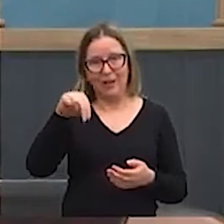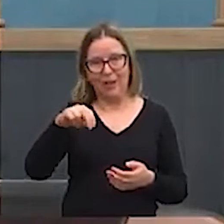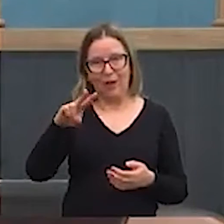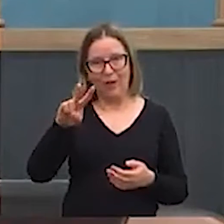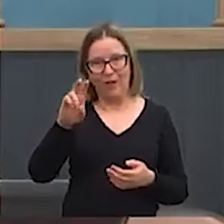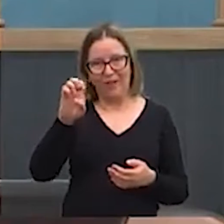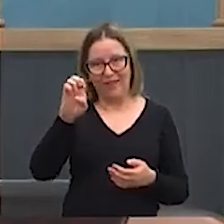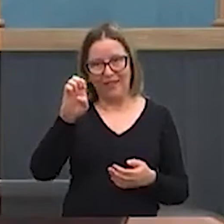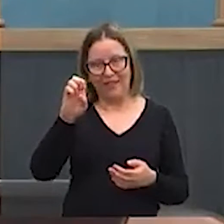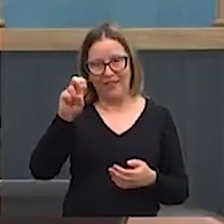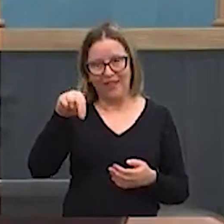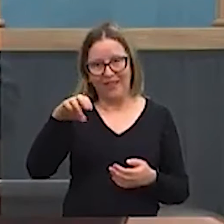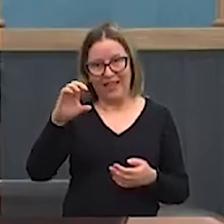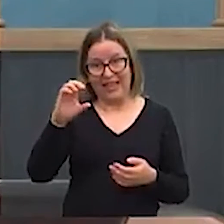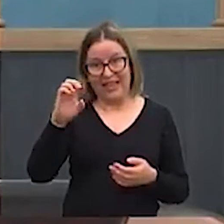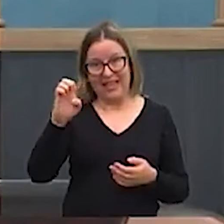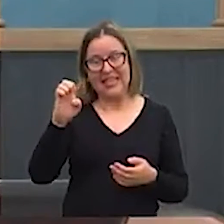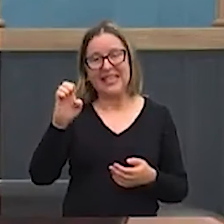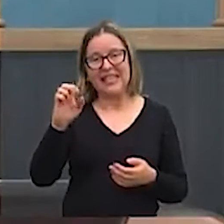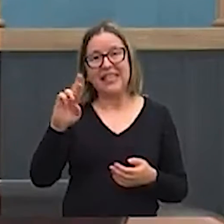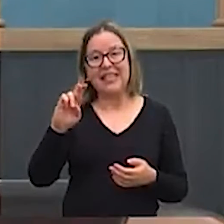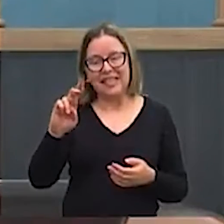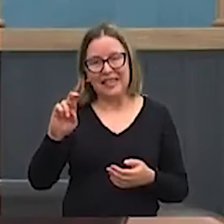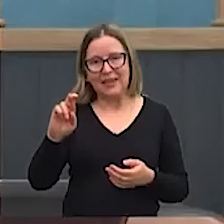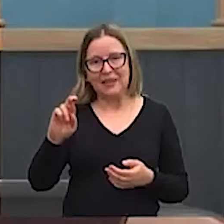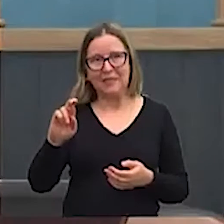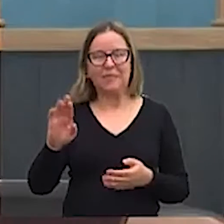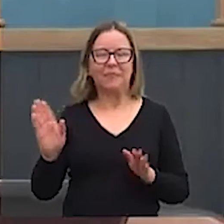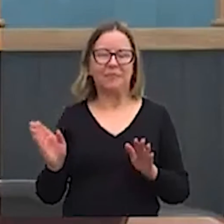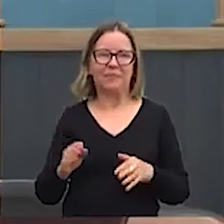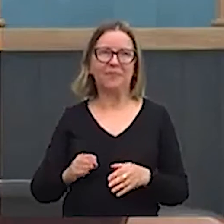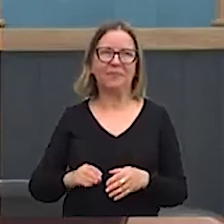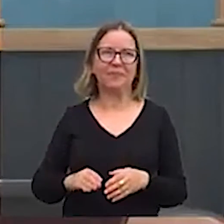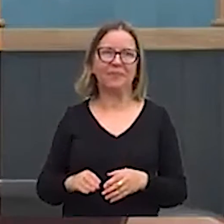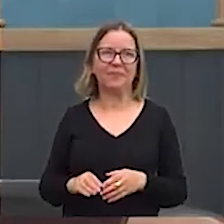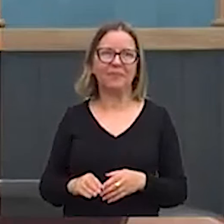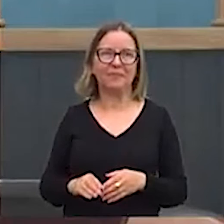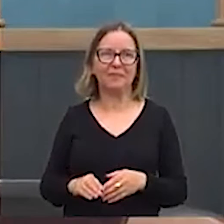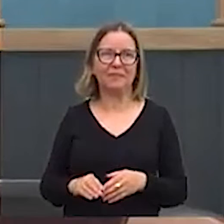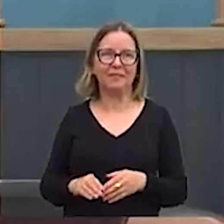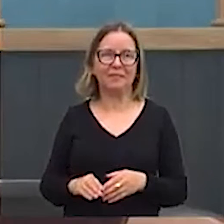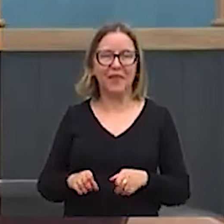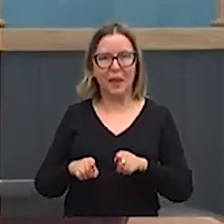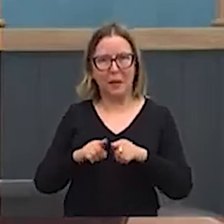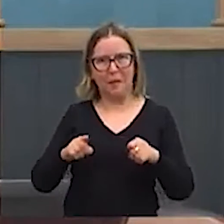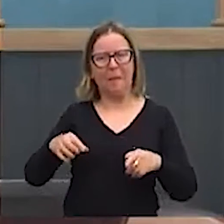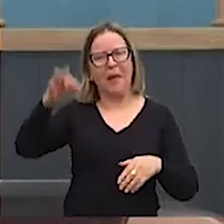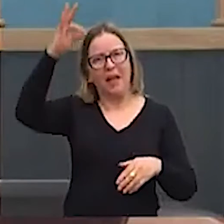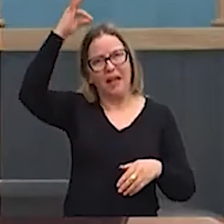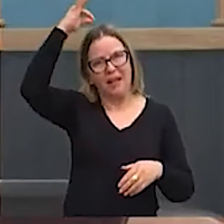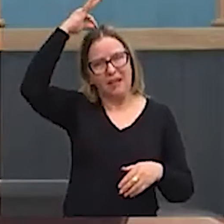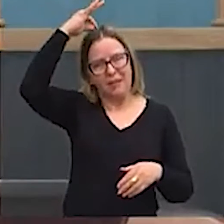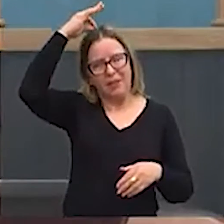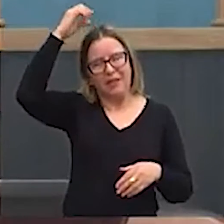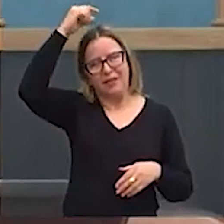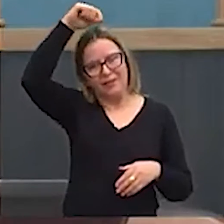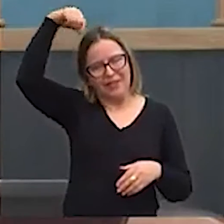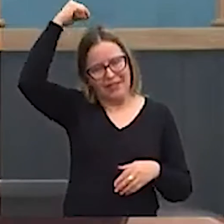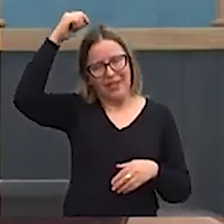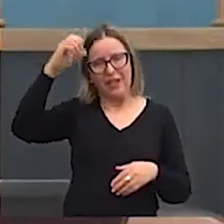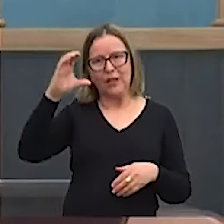Mas ele convence. Eu agora não vou aqui discutir por que ele convence um e outro não.